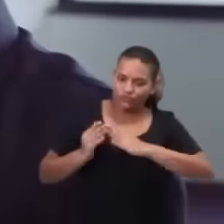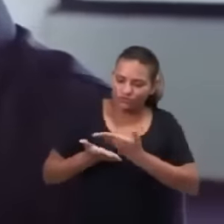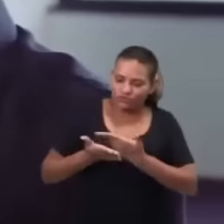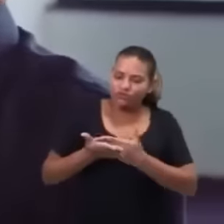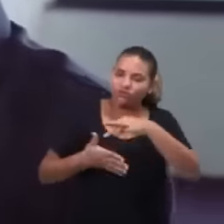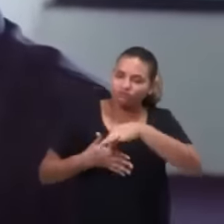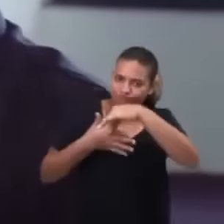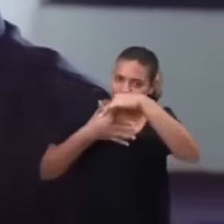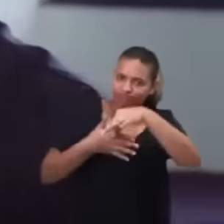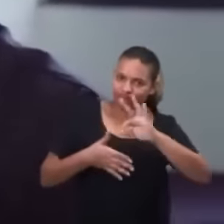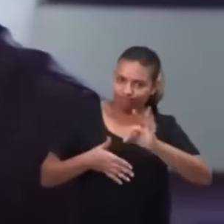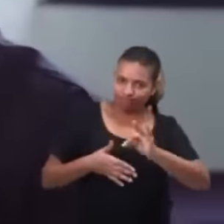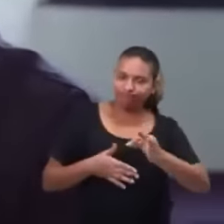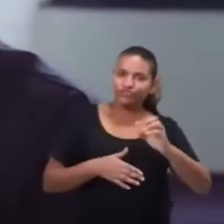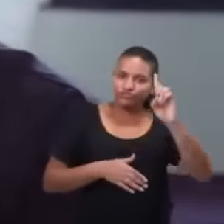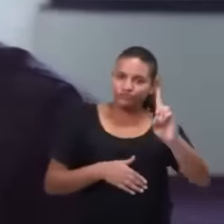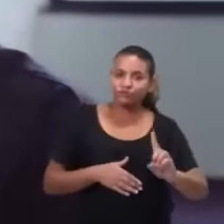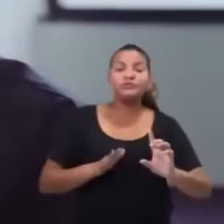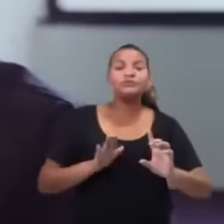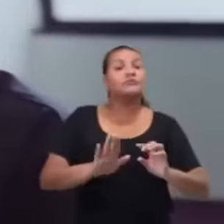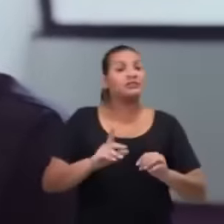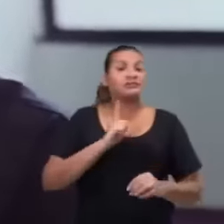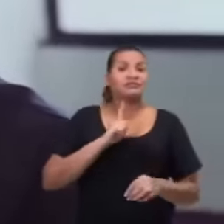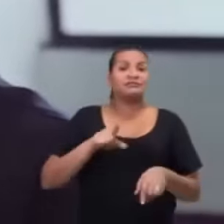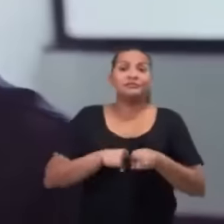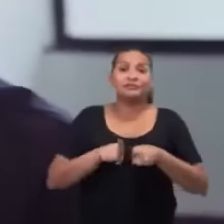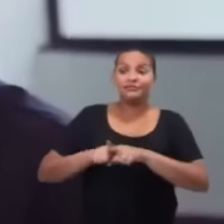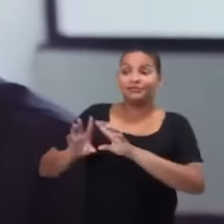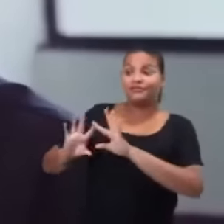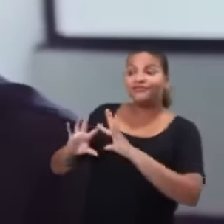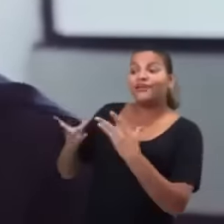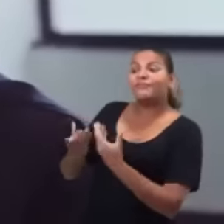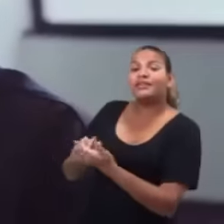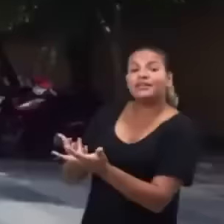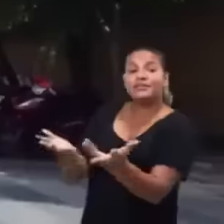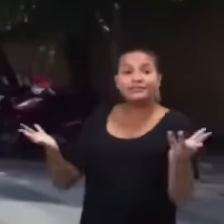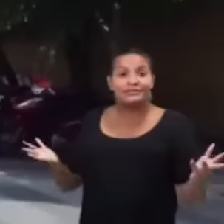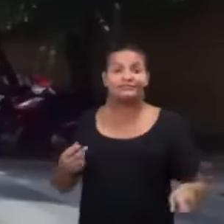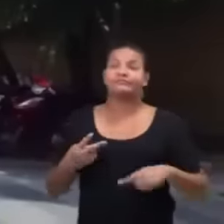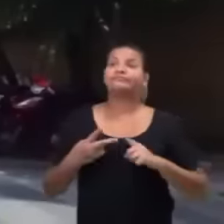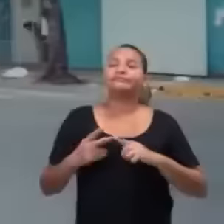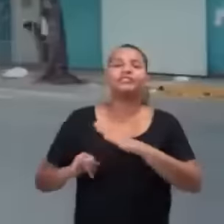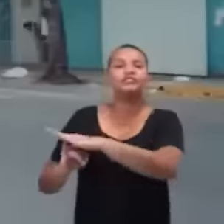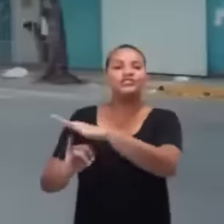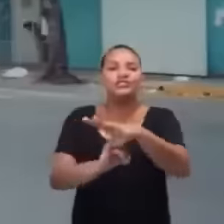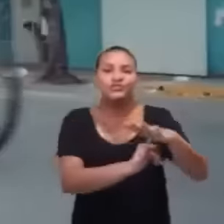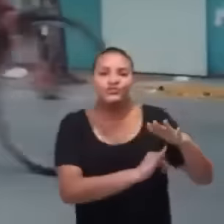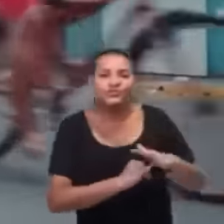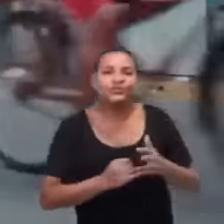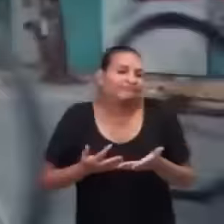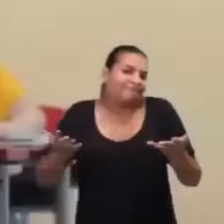conversar com as instituições que estão em volta, com as famílias.